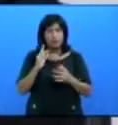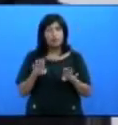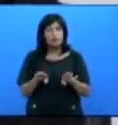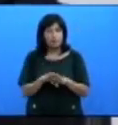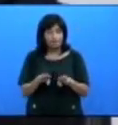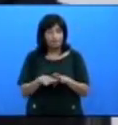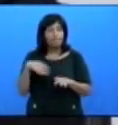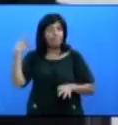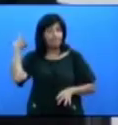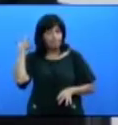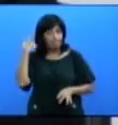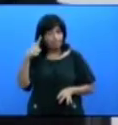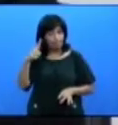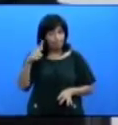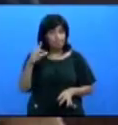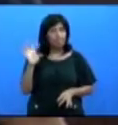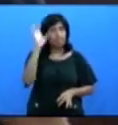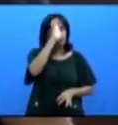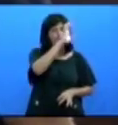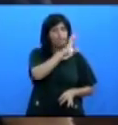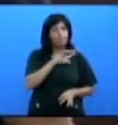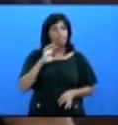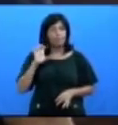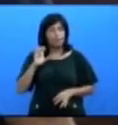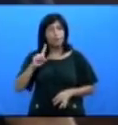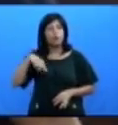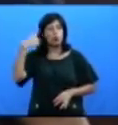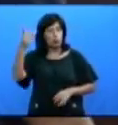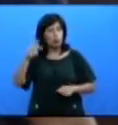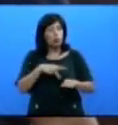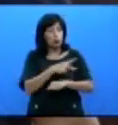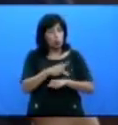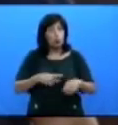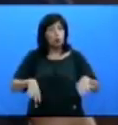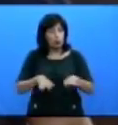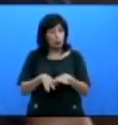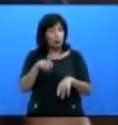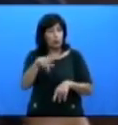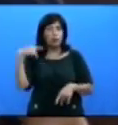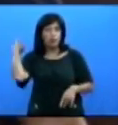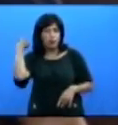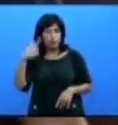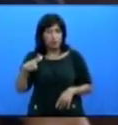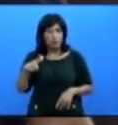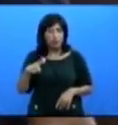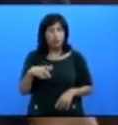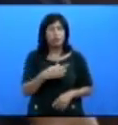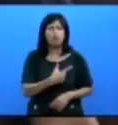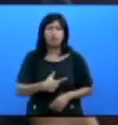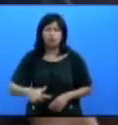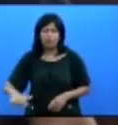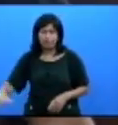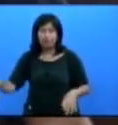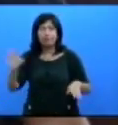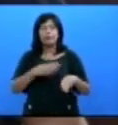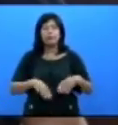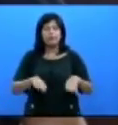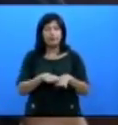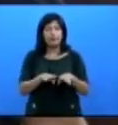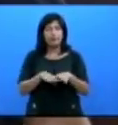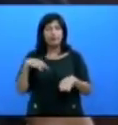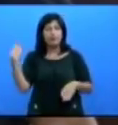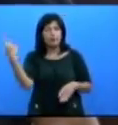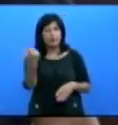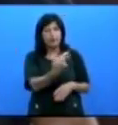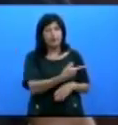dizer, outros países. Parabéns, que continue assim, e, com certeza, sempre será uma grande honra para